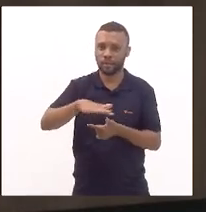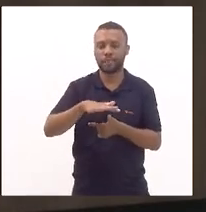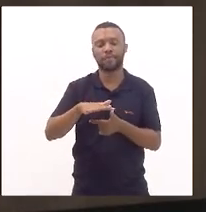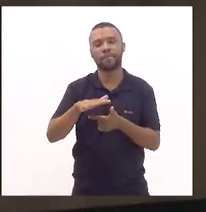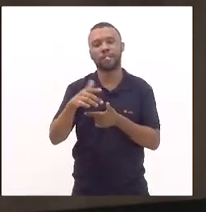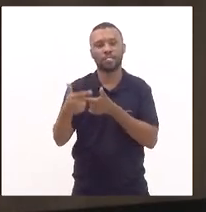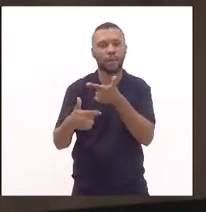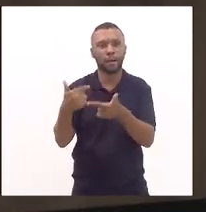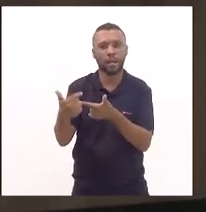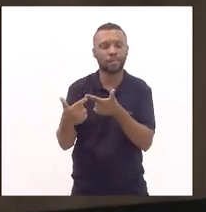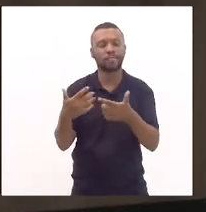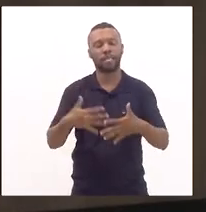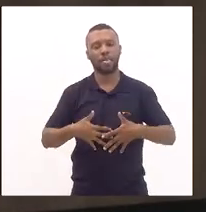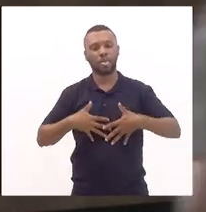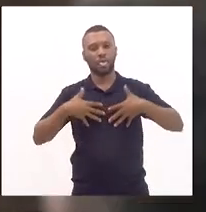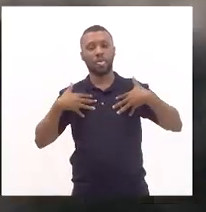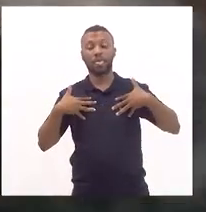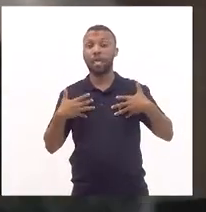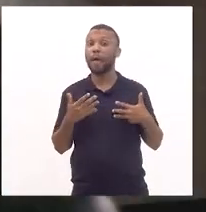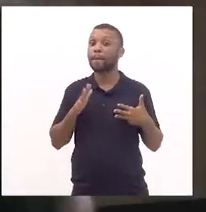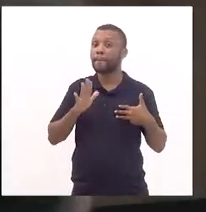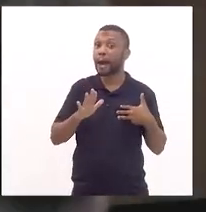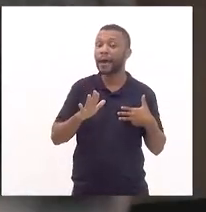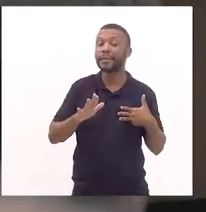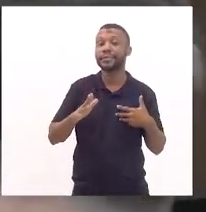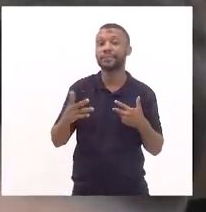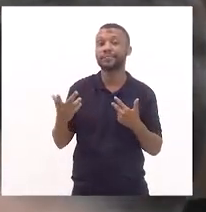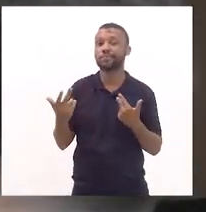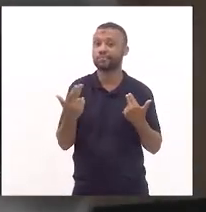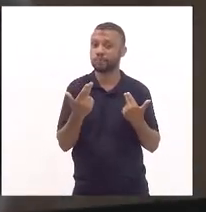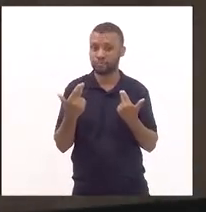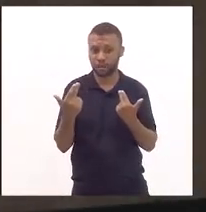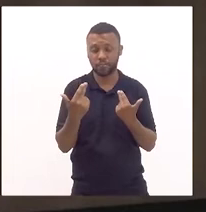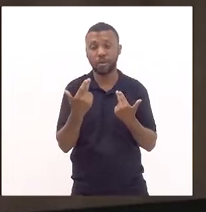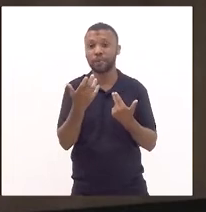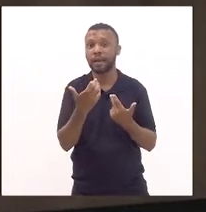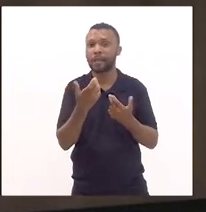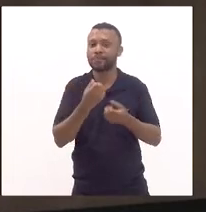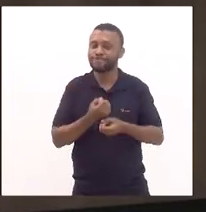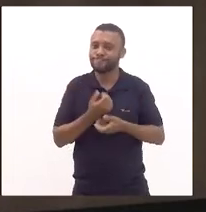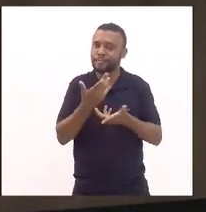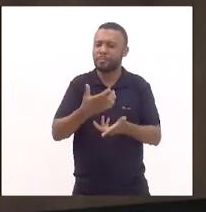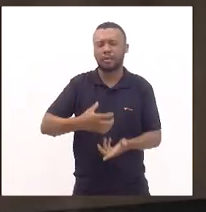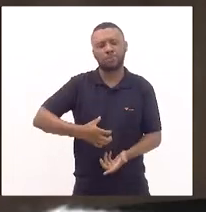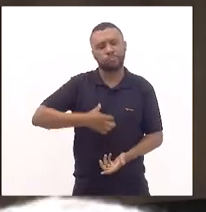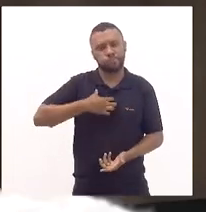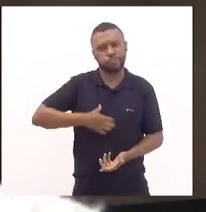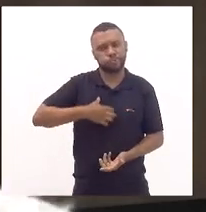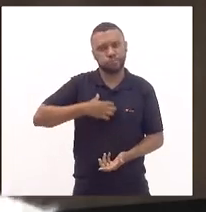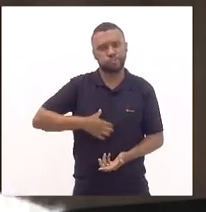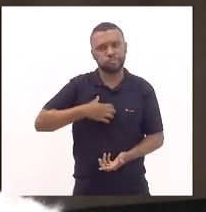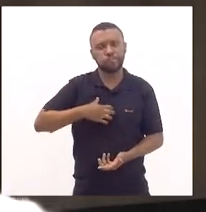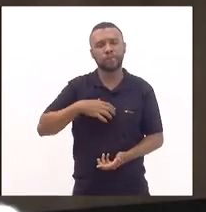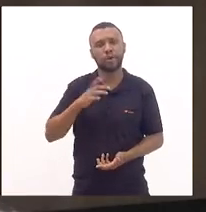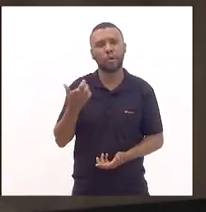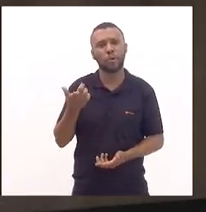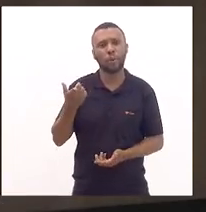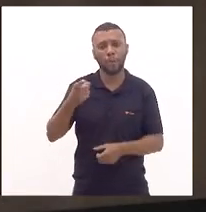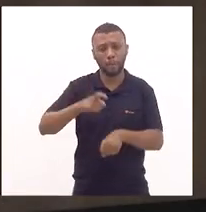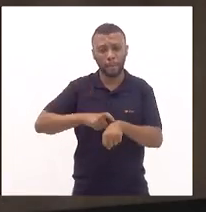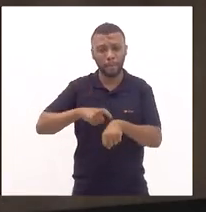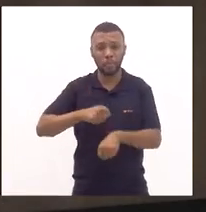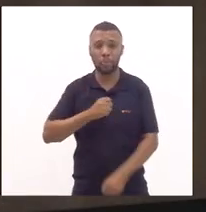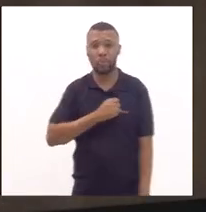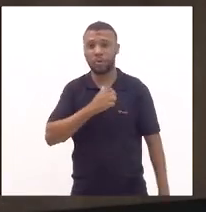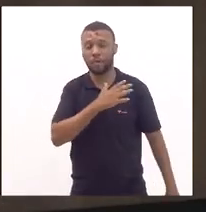trabalhando de forma mais satisfeita, mas, ao mesmo tempo, senhor presidente, eu quero externar minha indignação com o atual comandante da